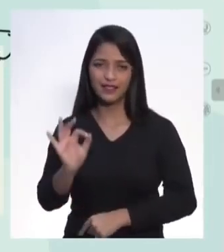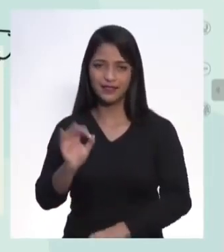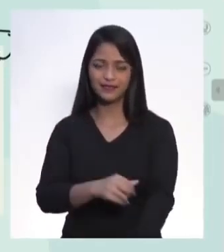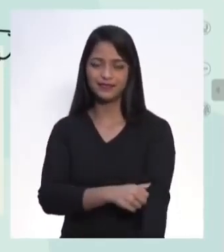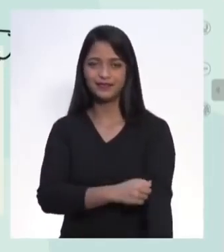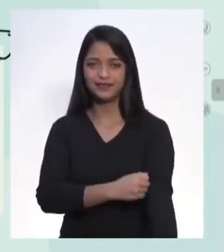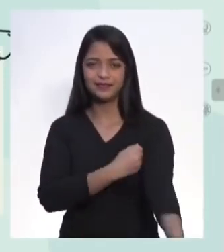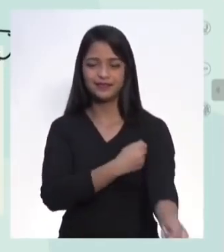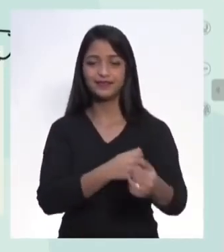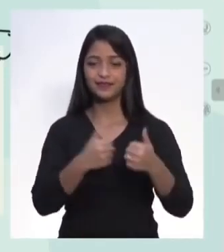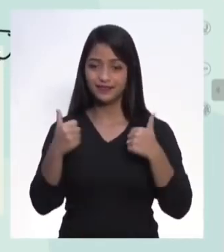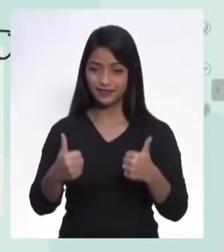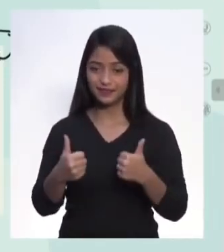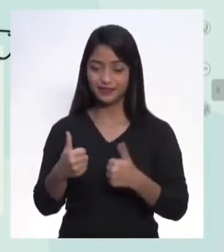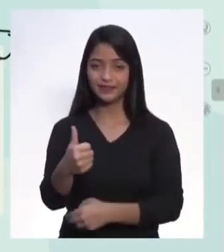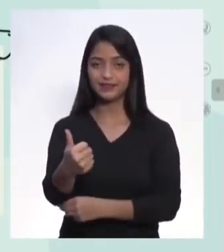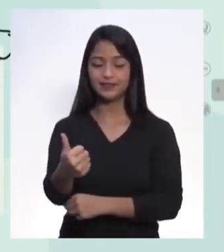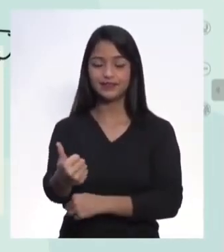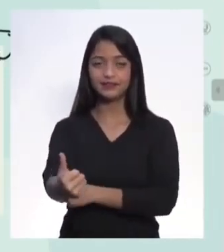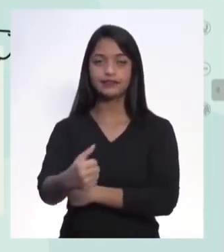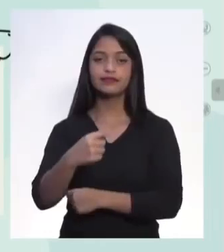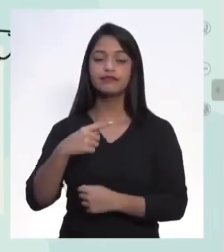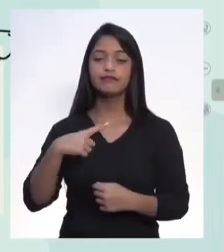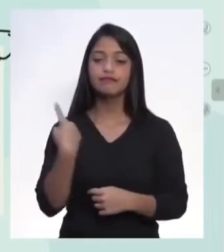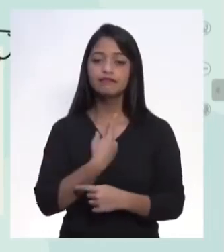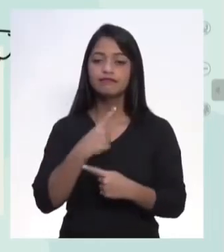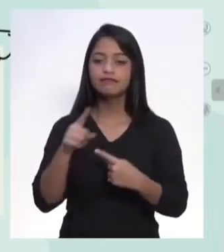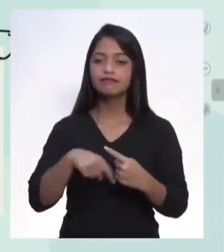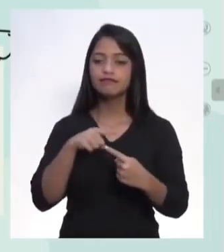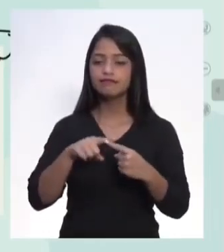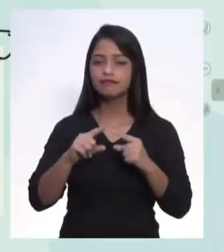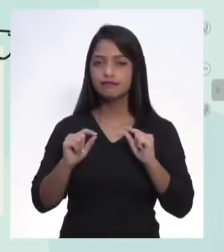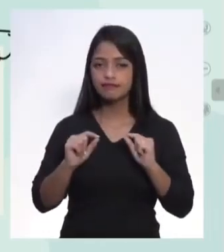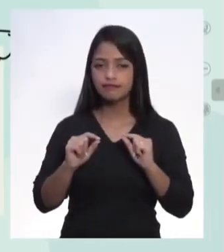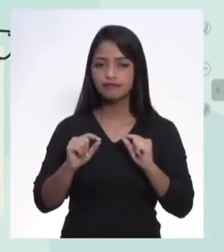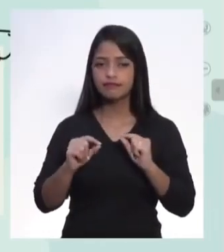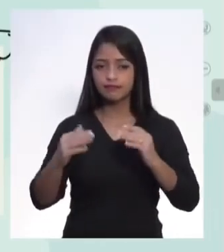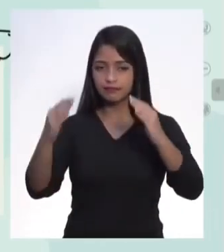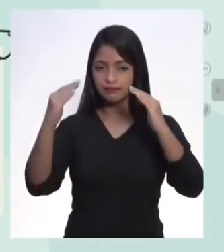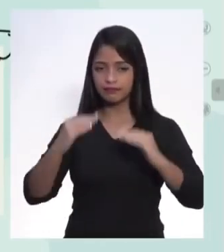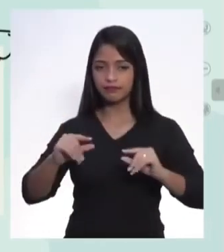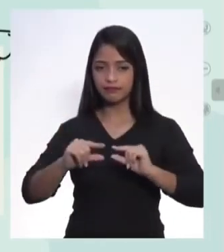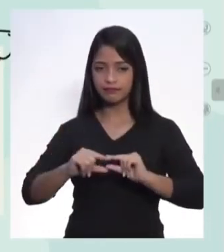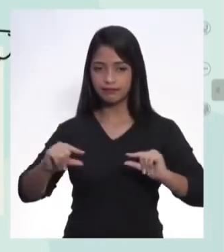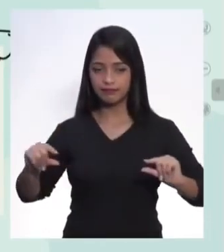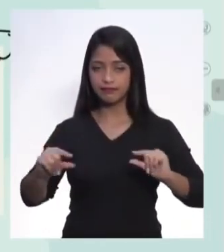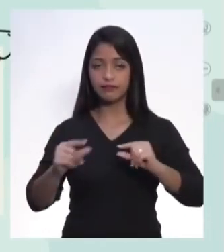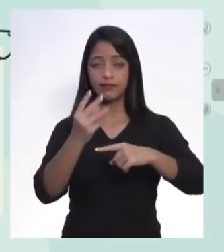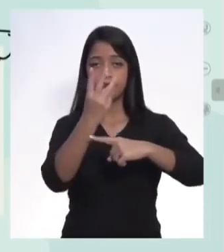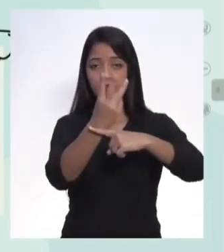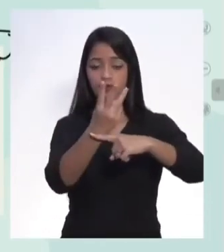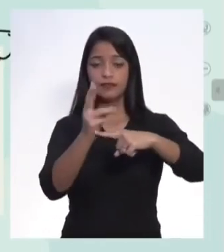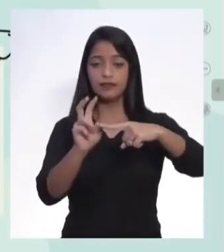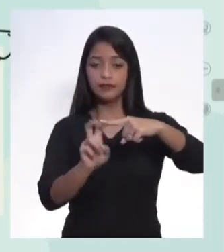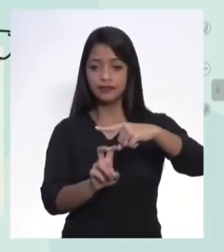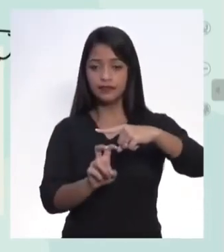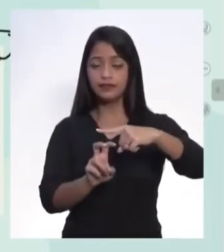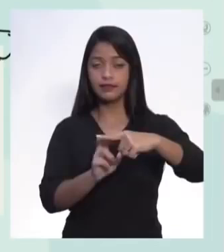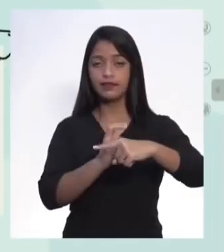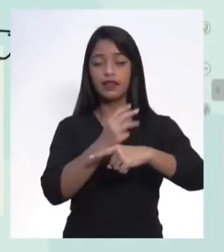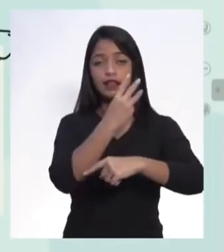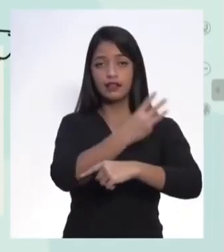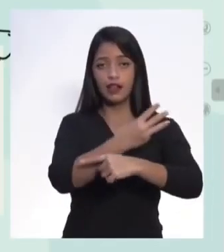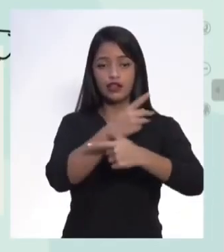16%. Beleza? A ideia aqui, ó, aqui já é um decimal exato. Se a gente pegar 3 dividido por 5,